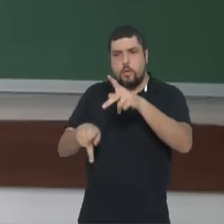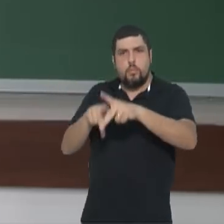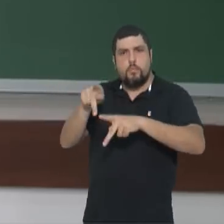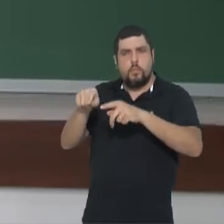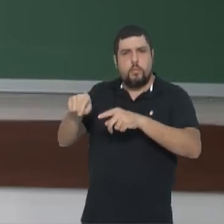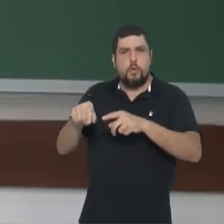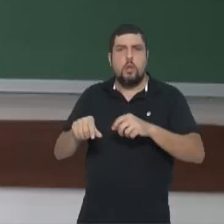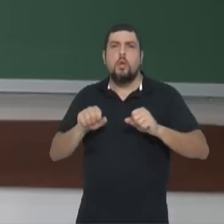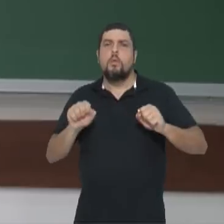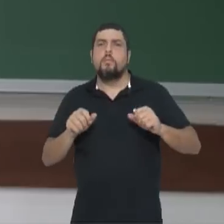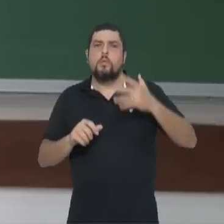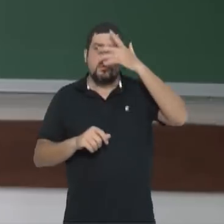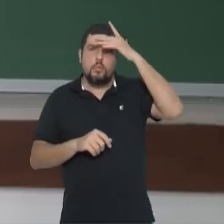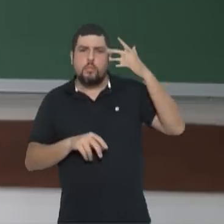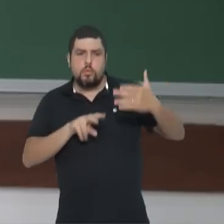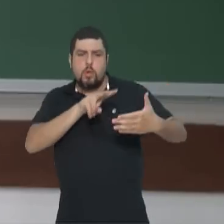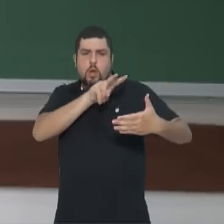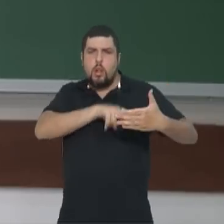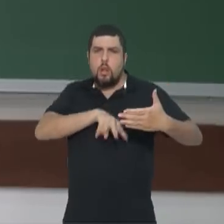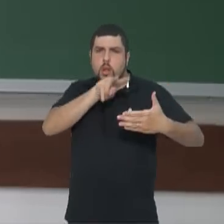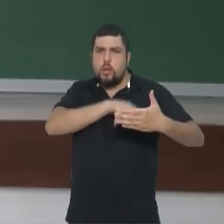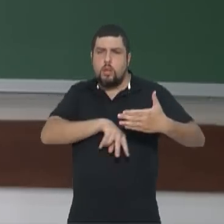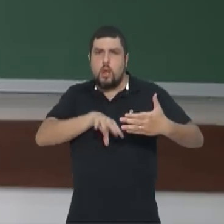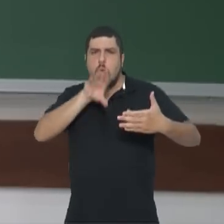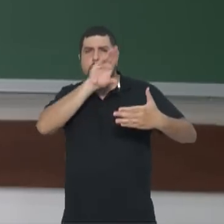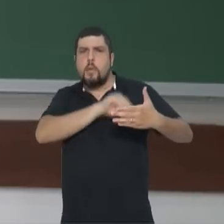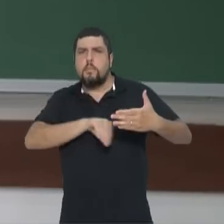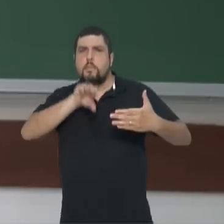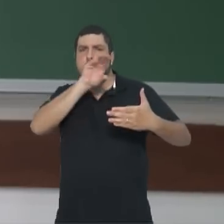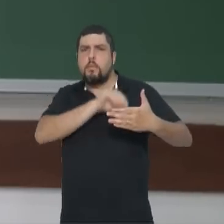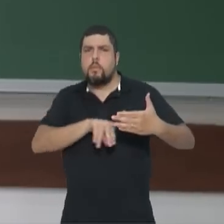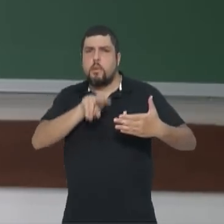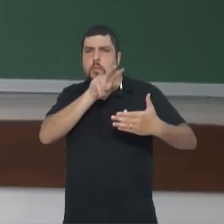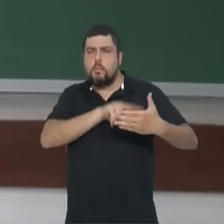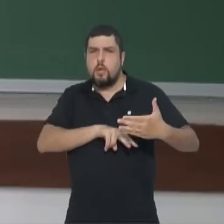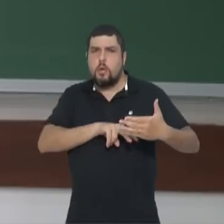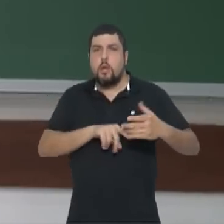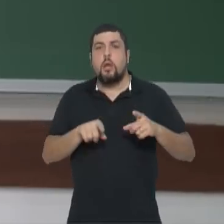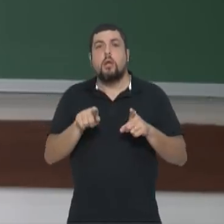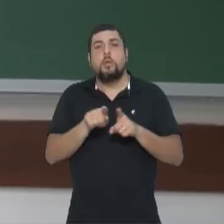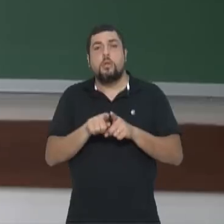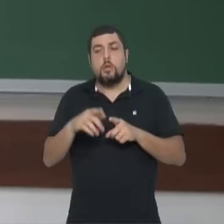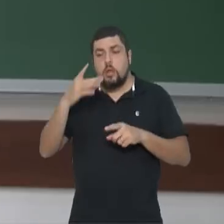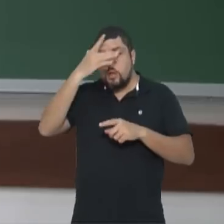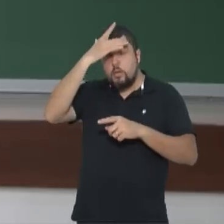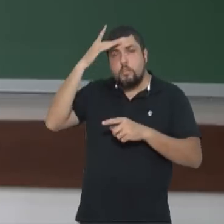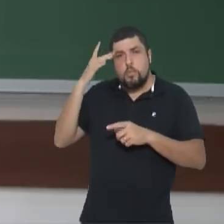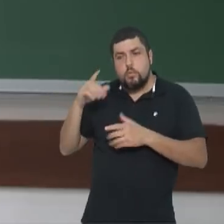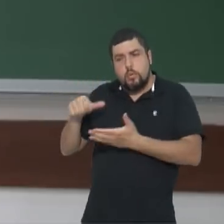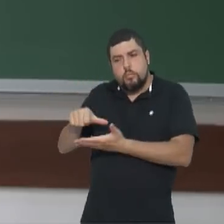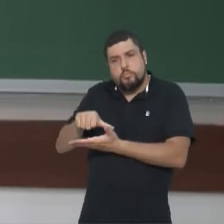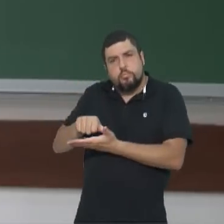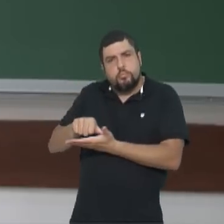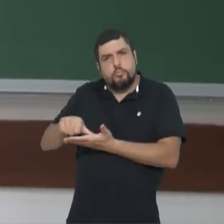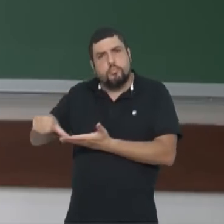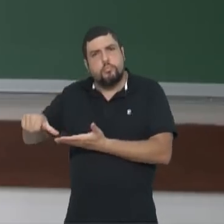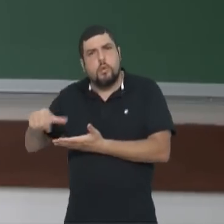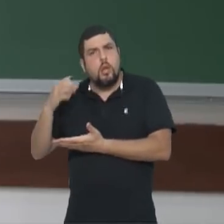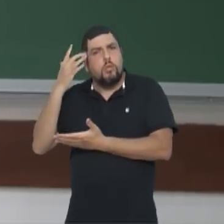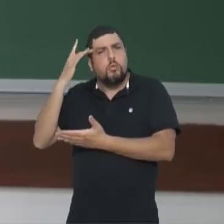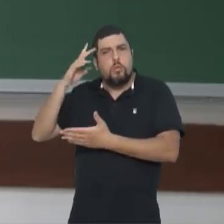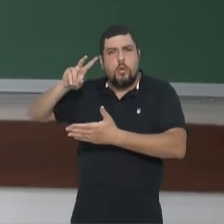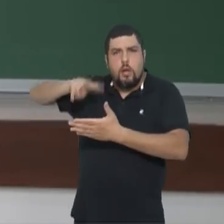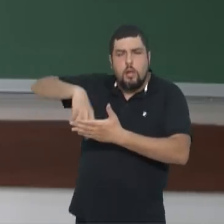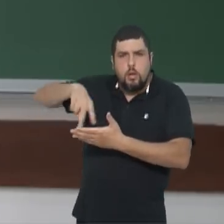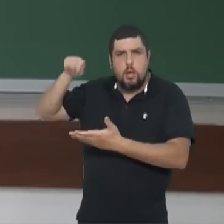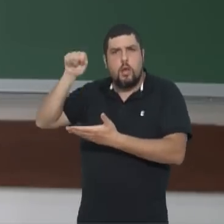ouvida ou lida por pessoas que estão se alfabetizando agora, quanto pessoas que já têm